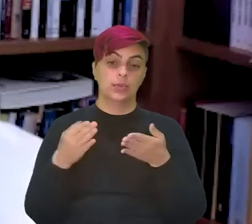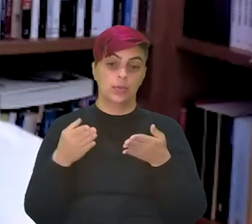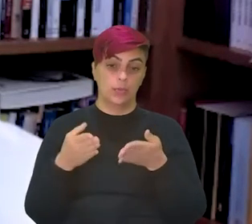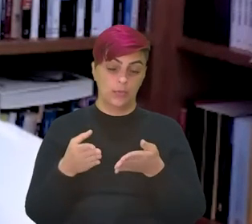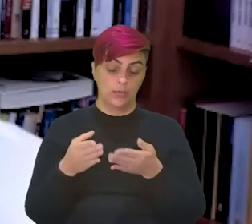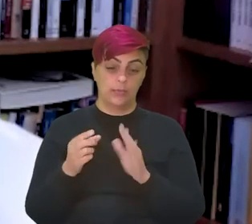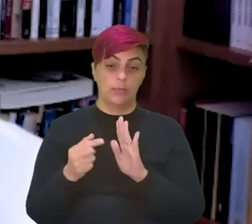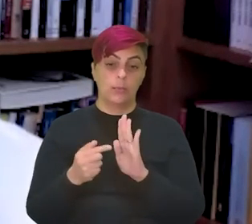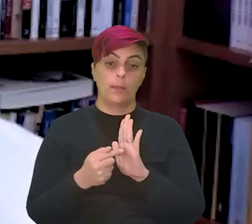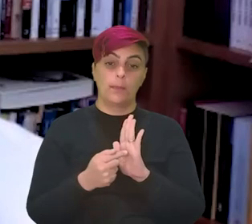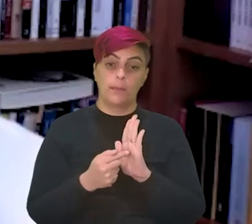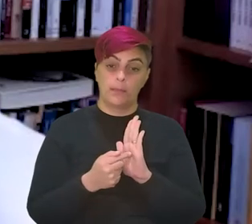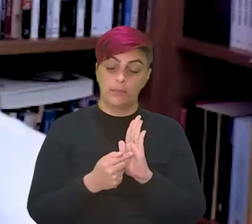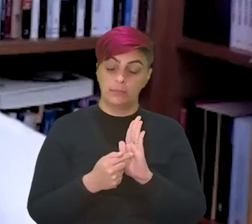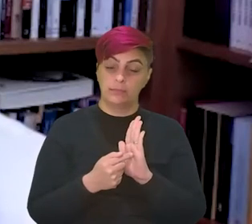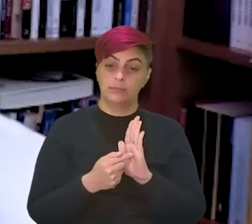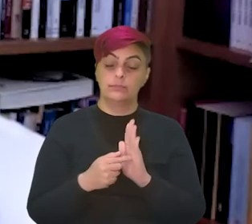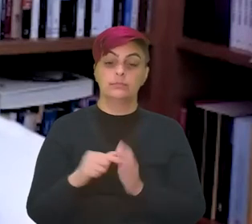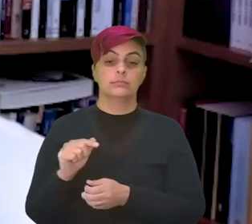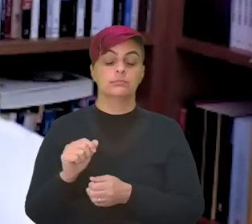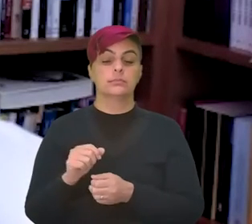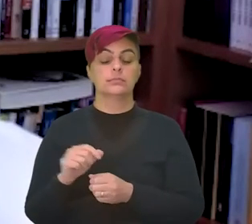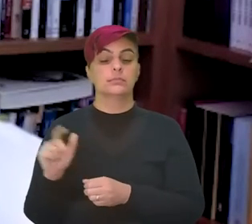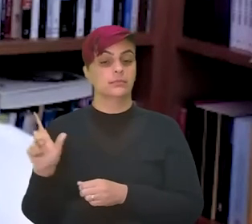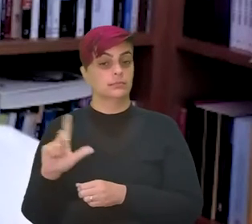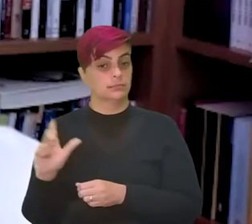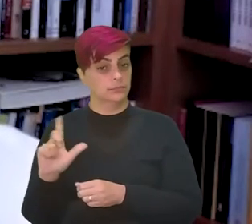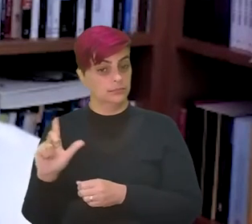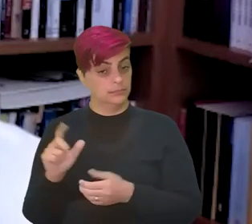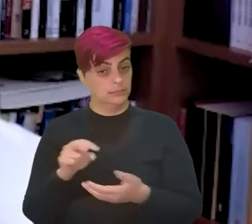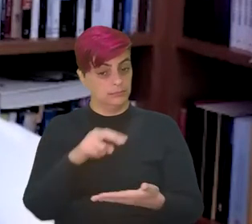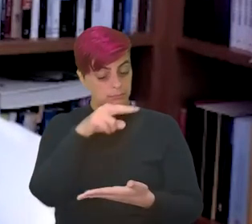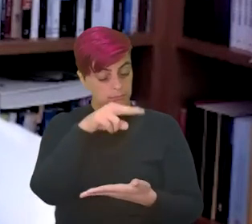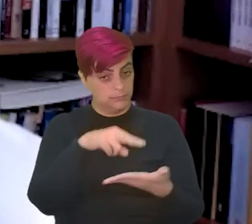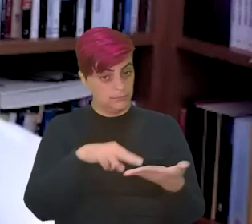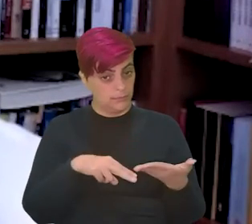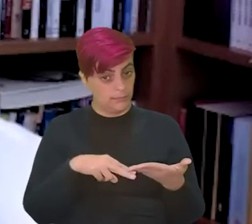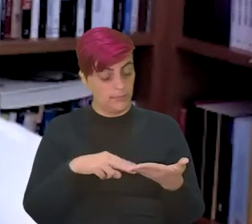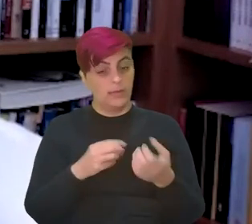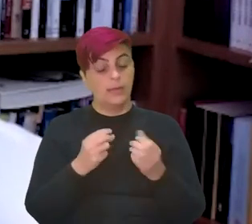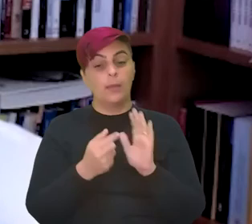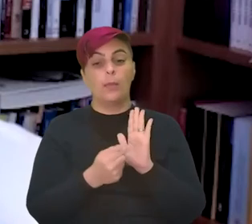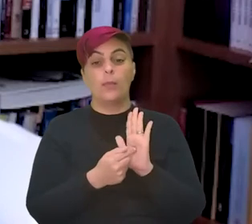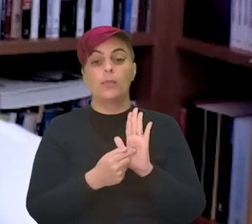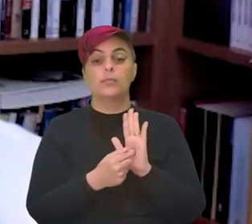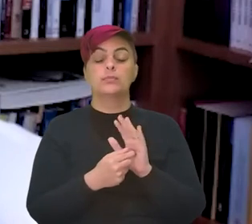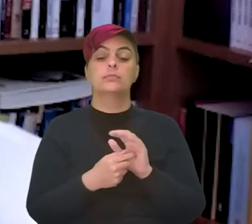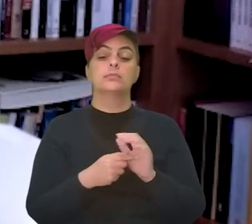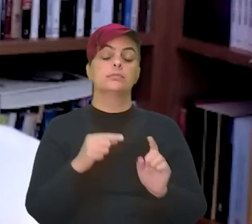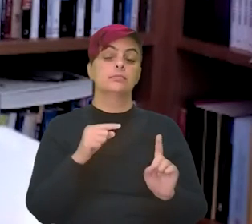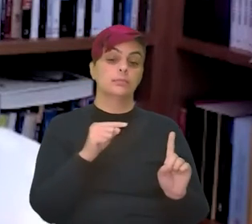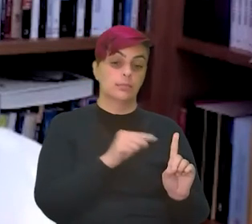enfatizado é esse aspecto literário do Malinowski, mas de como ele era